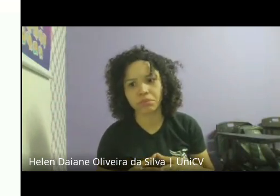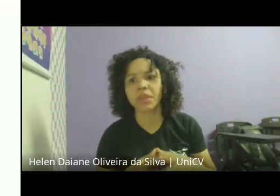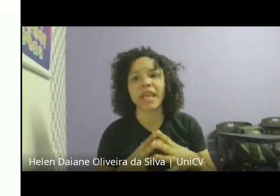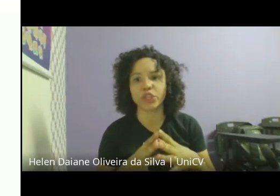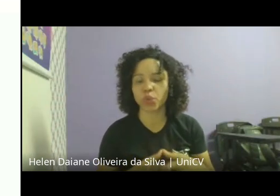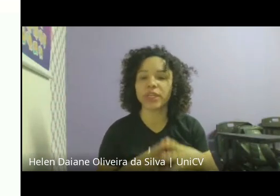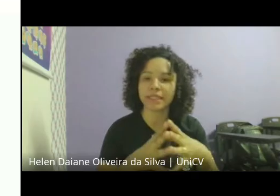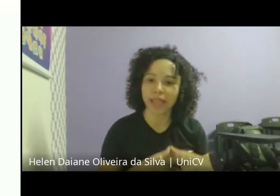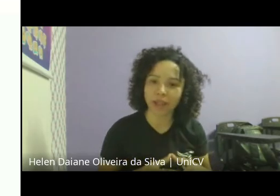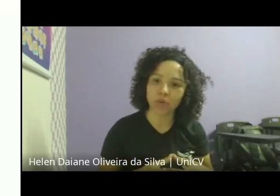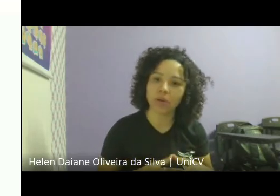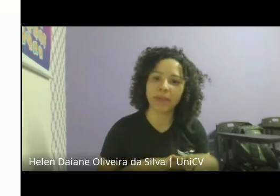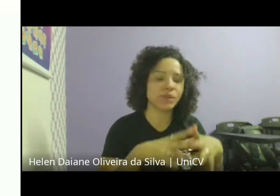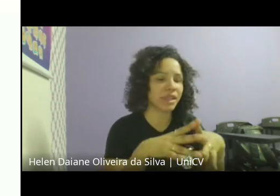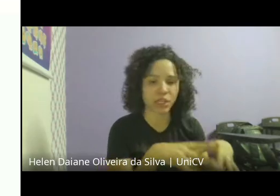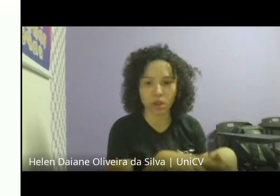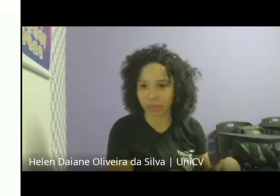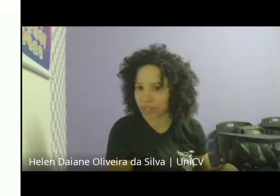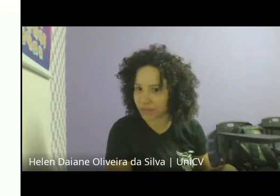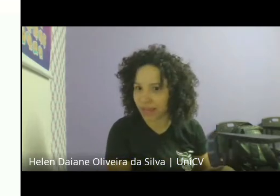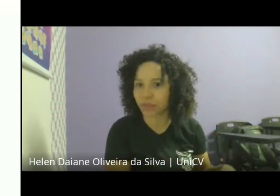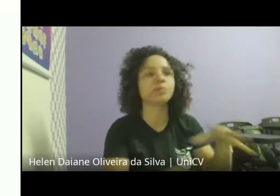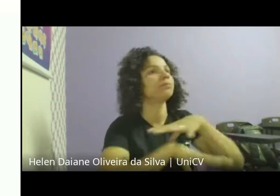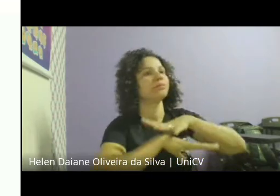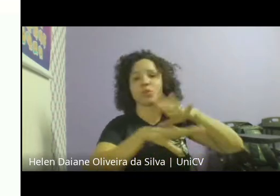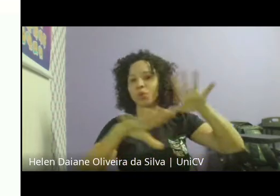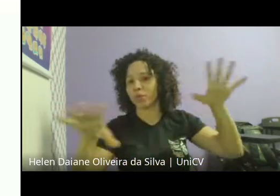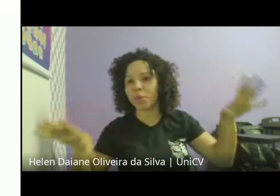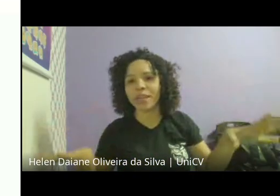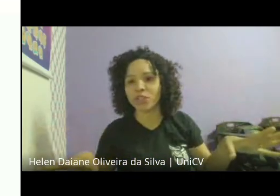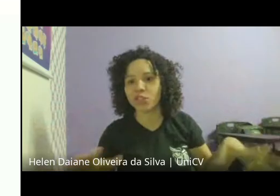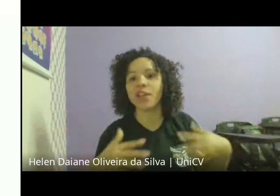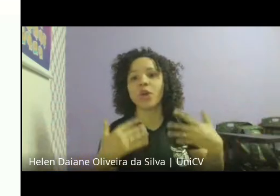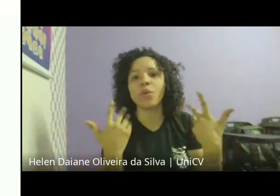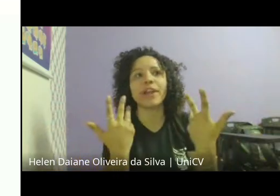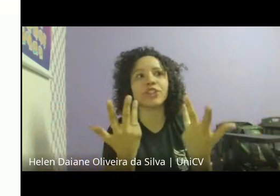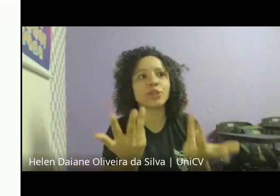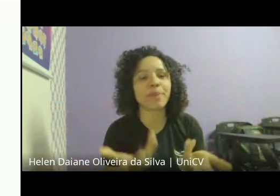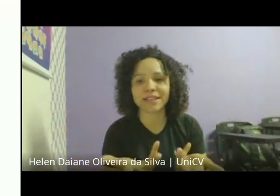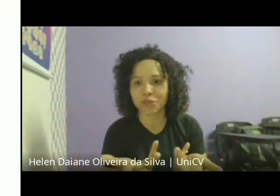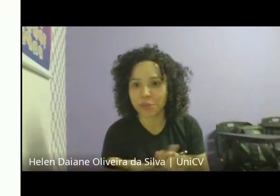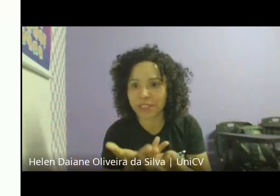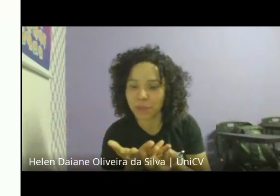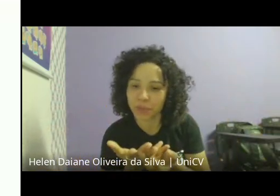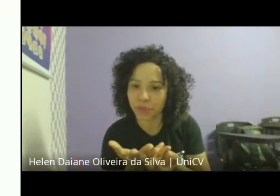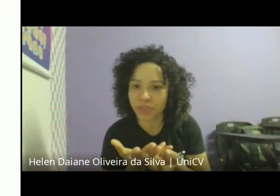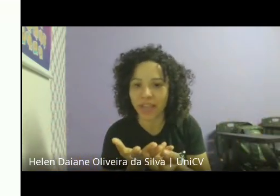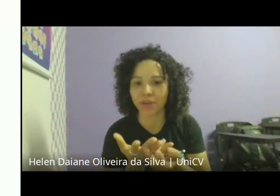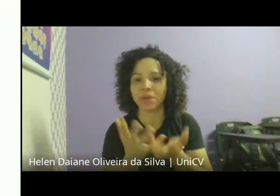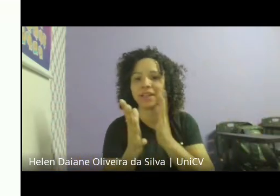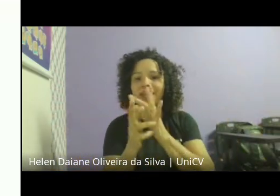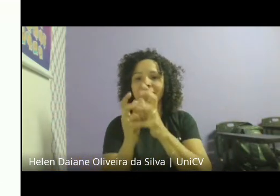surdo. É surdo e cego, mas o intelectual está preservado? Normalmente. Como que a gente passa a informação para um